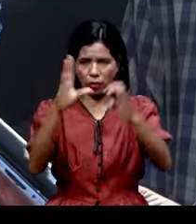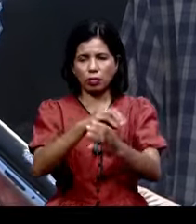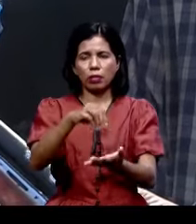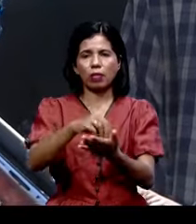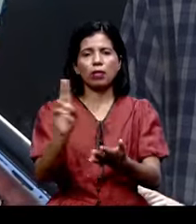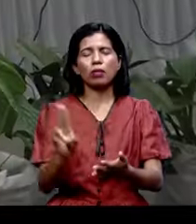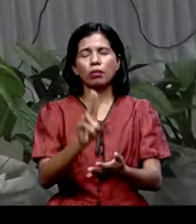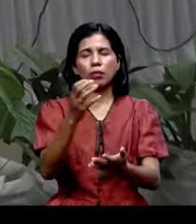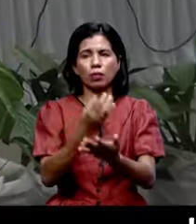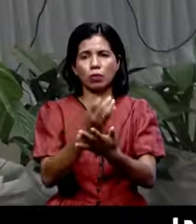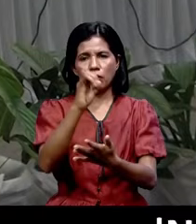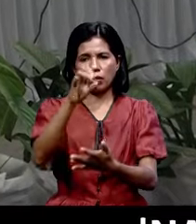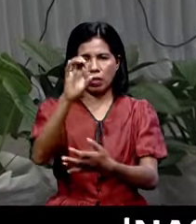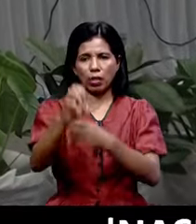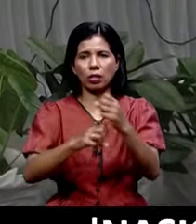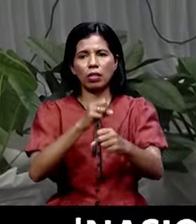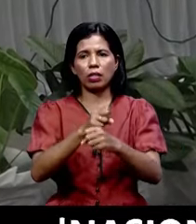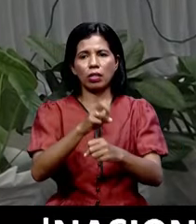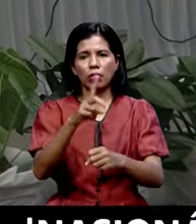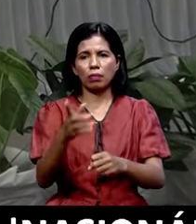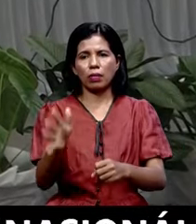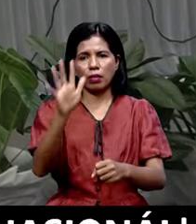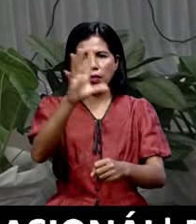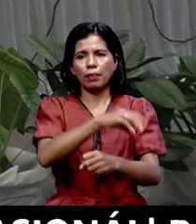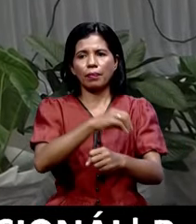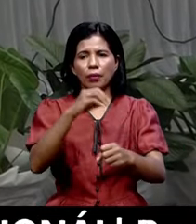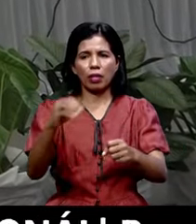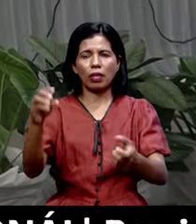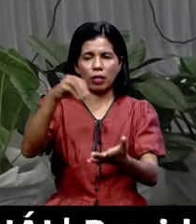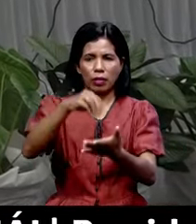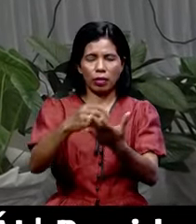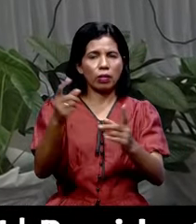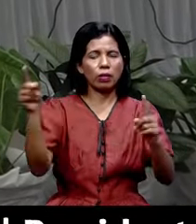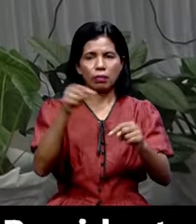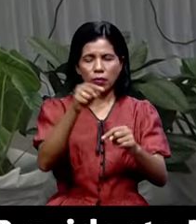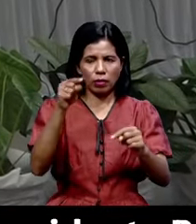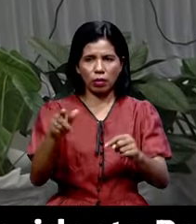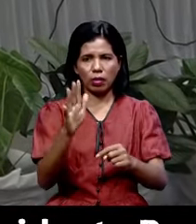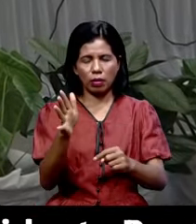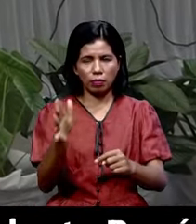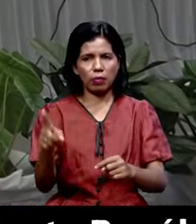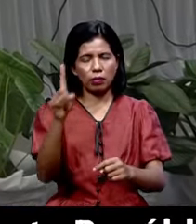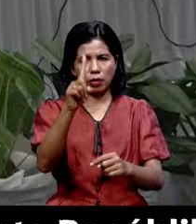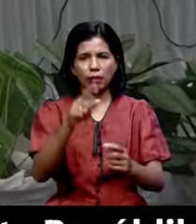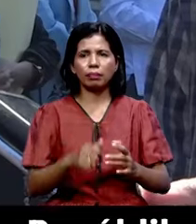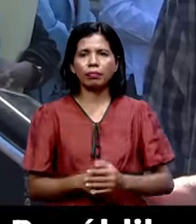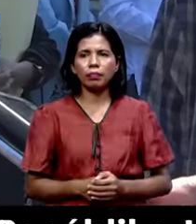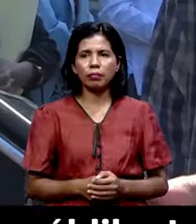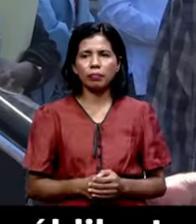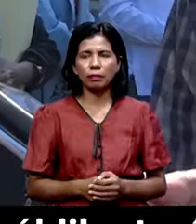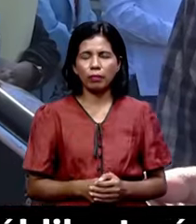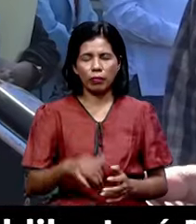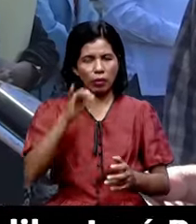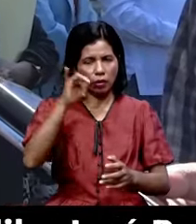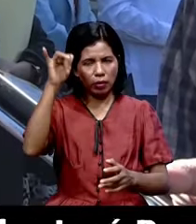execução orçamento geral Estado tinha reunido no Lourenço na Beatinciona por cento lima no Lourenço. Tem orçamento,